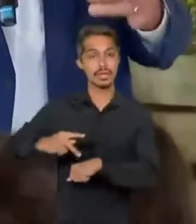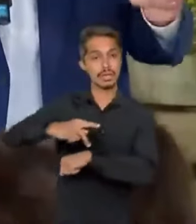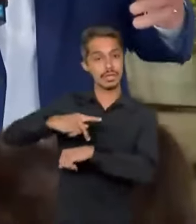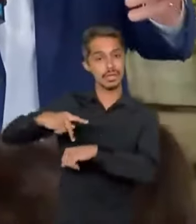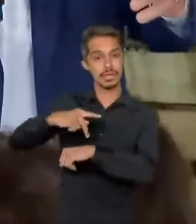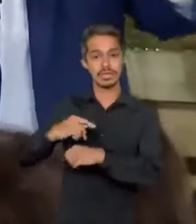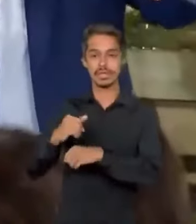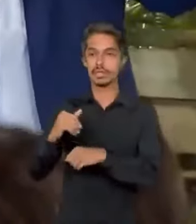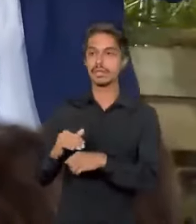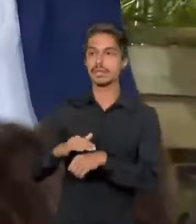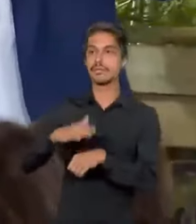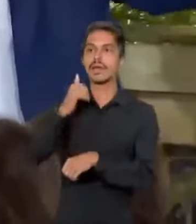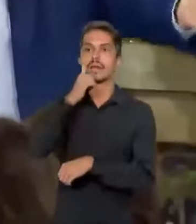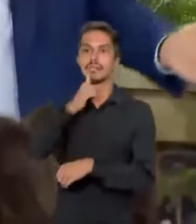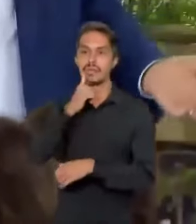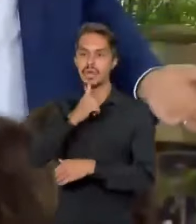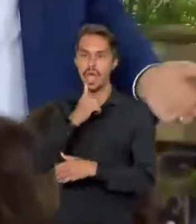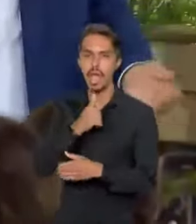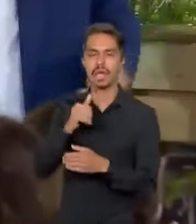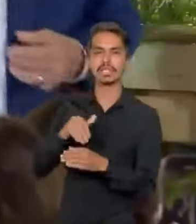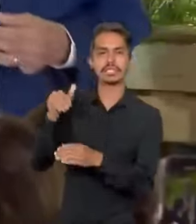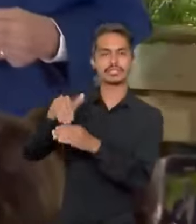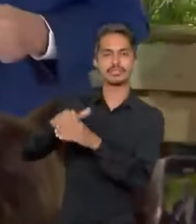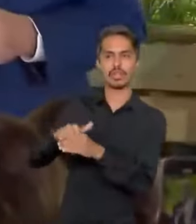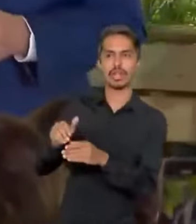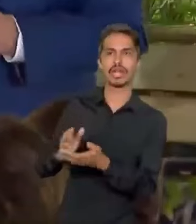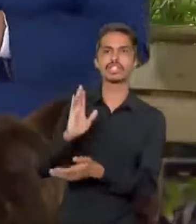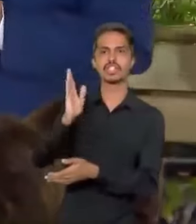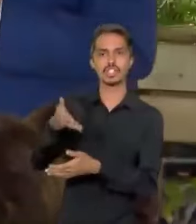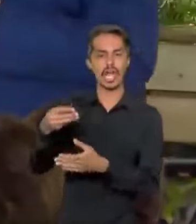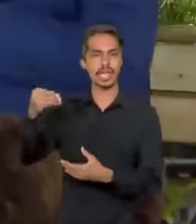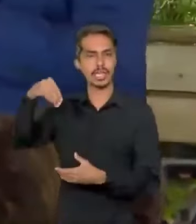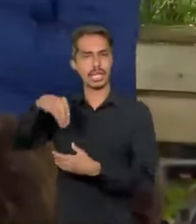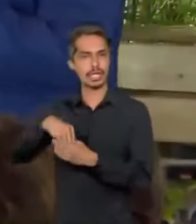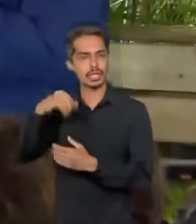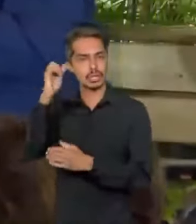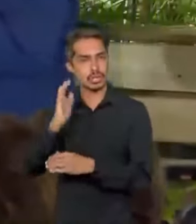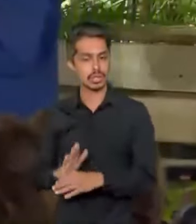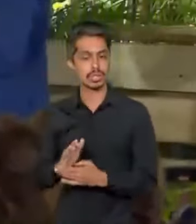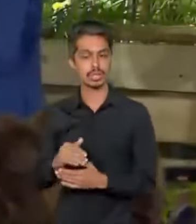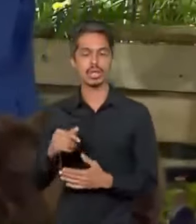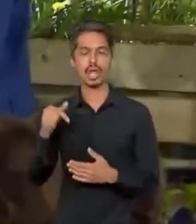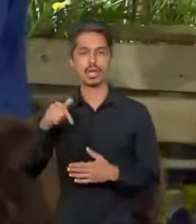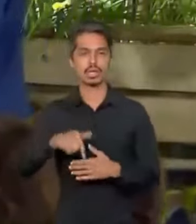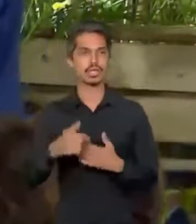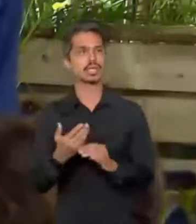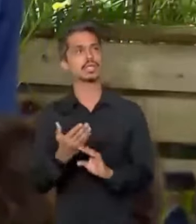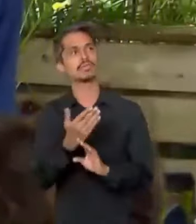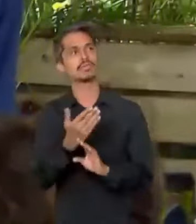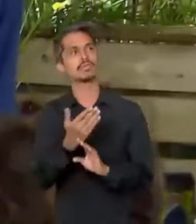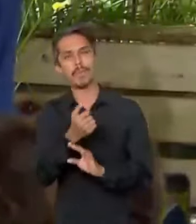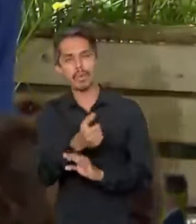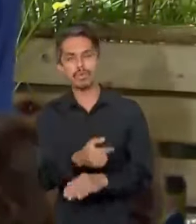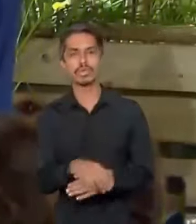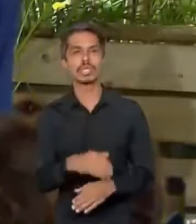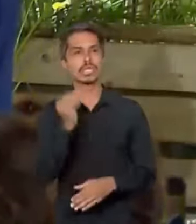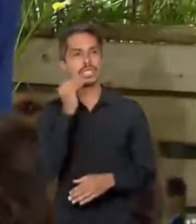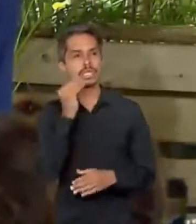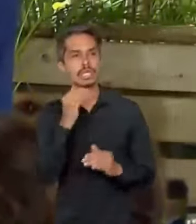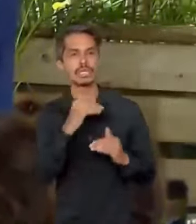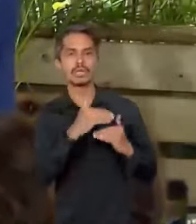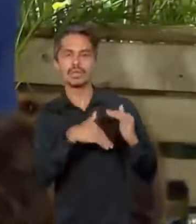mais mulheres eleitas do que no Brasil. Aqui no Brasil, não faz muito tempo, a gente tem tentado avançar